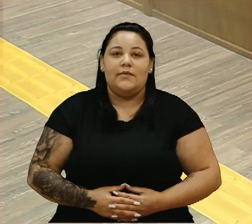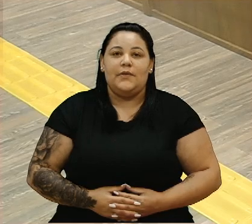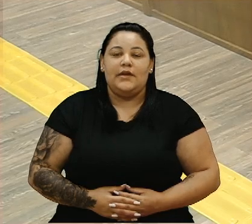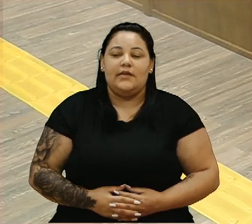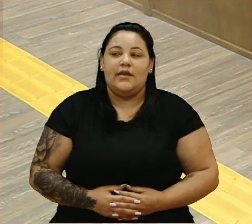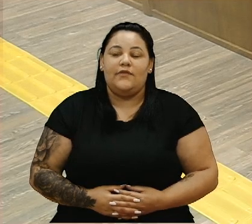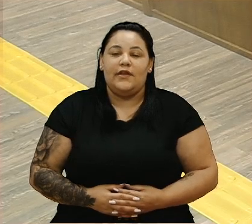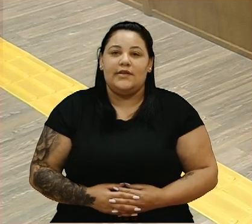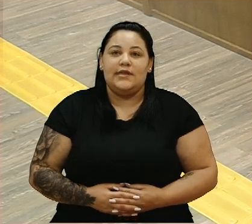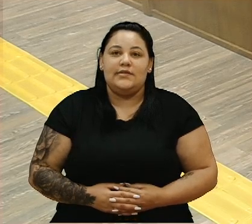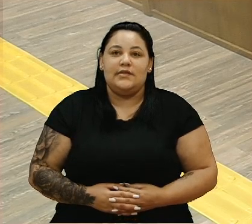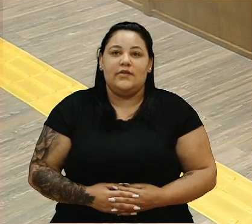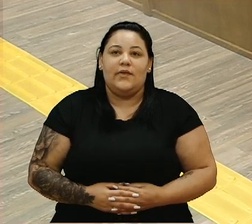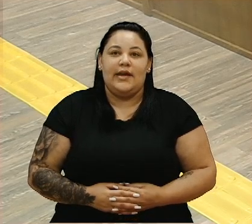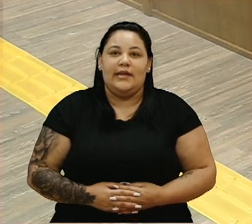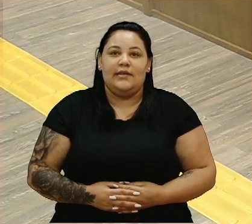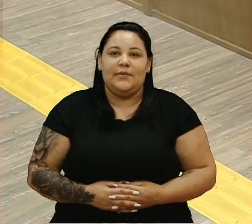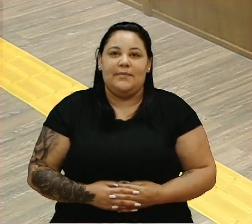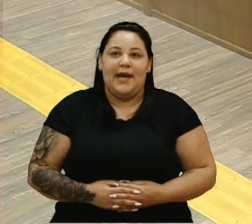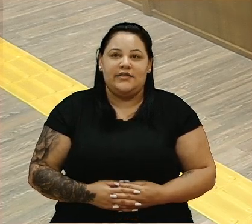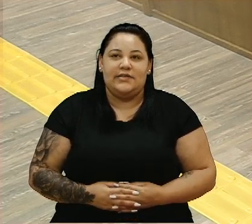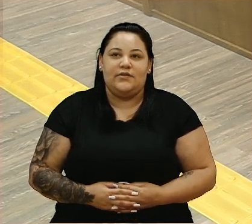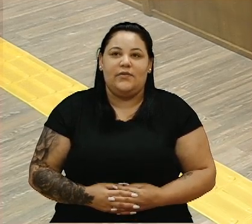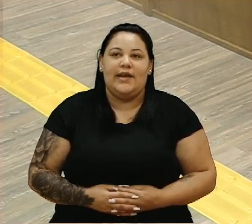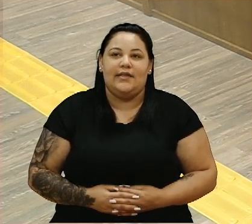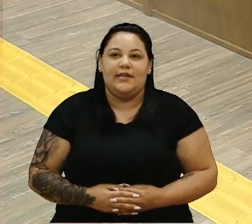Alguém deixou uma xícara aqui, ó.